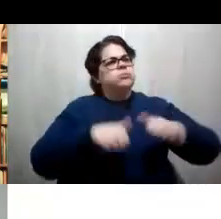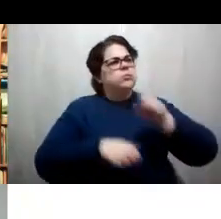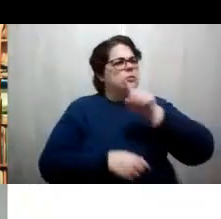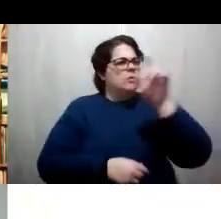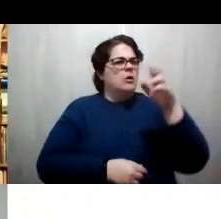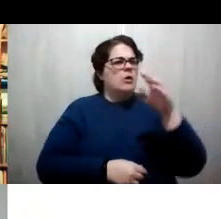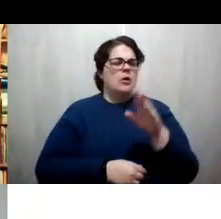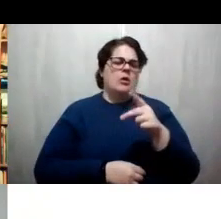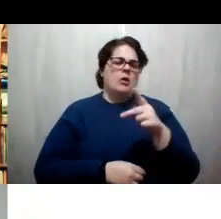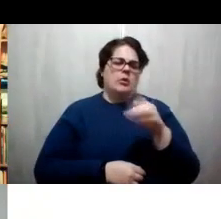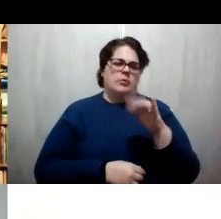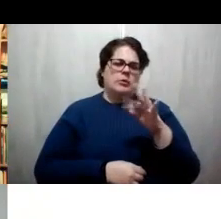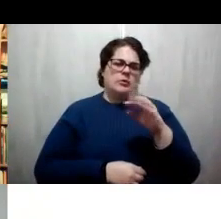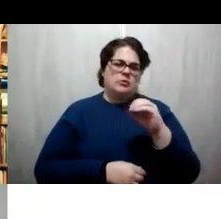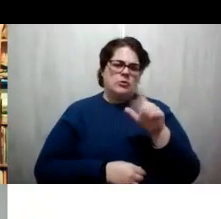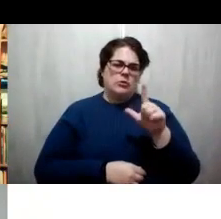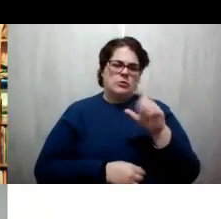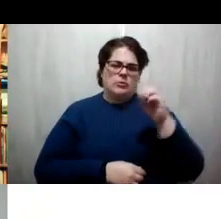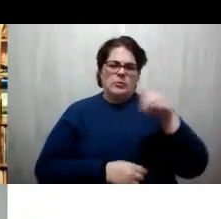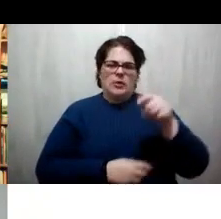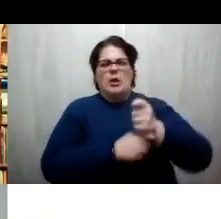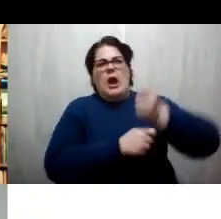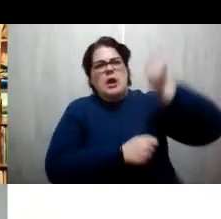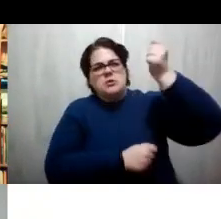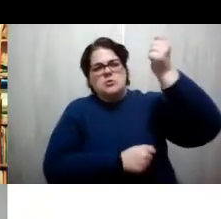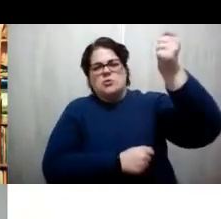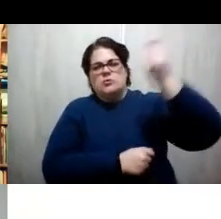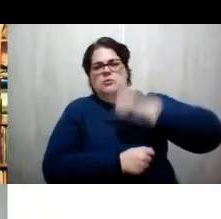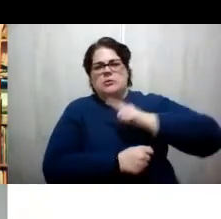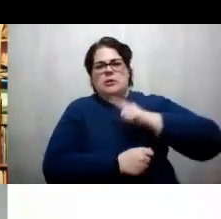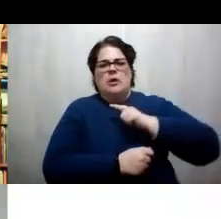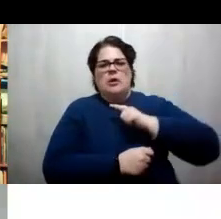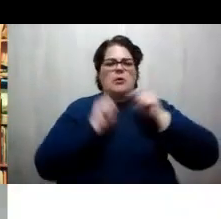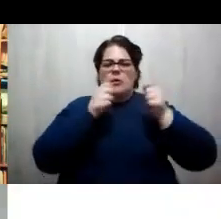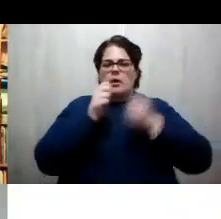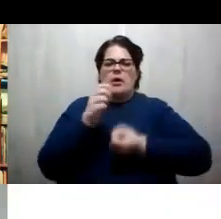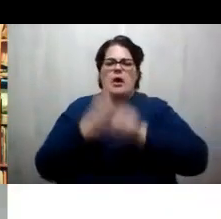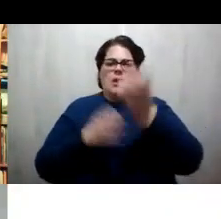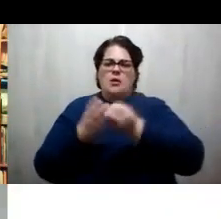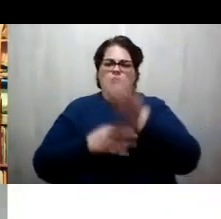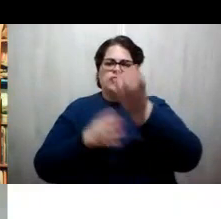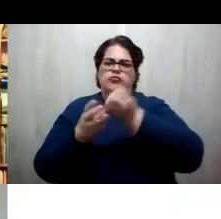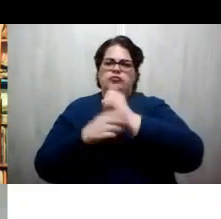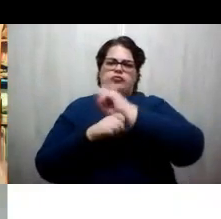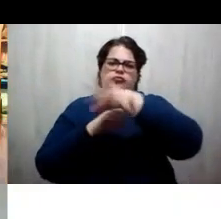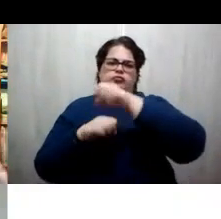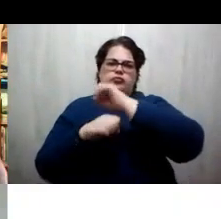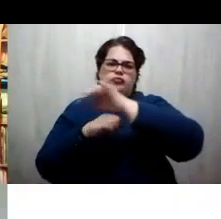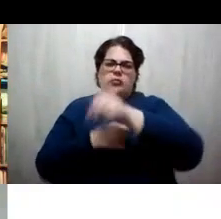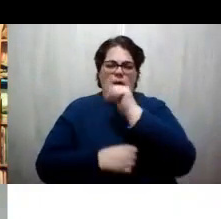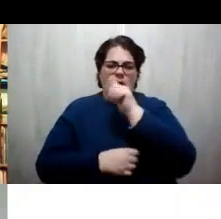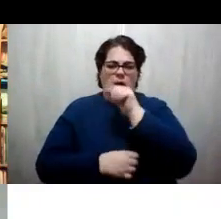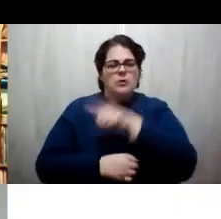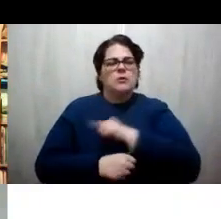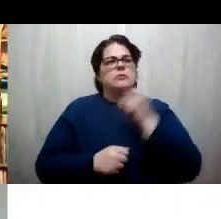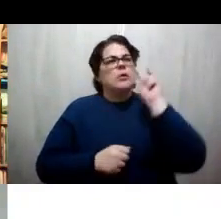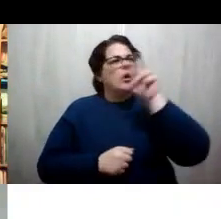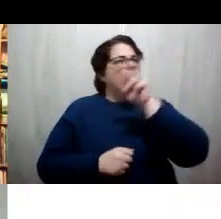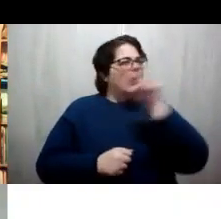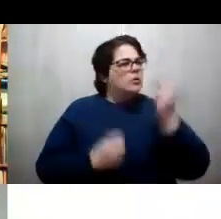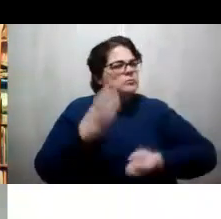Ptolomeu, segurando um raio numa mão e na outra jorrando água, né? Então, isso remetendo à criação